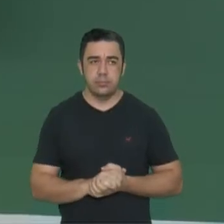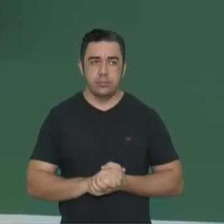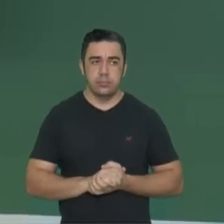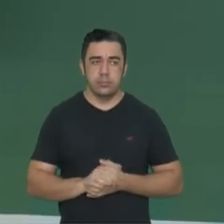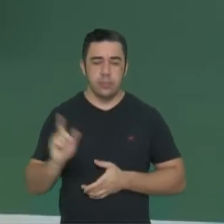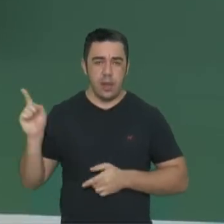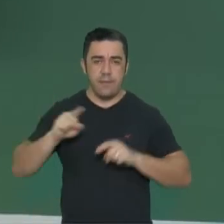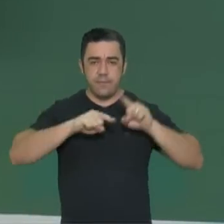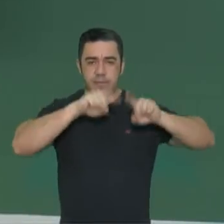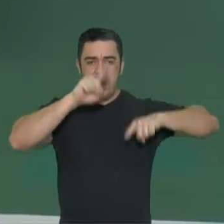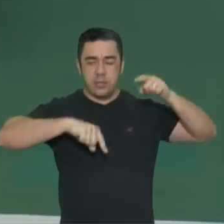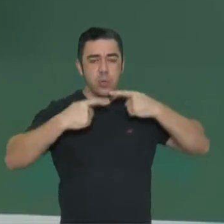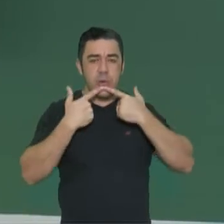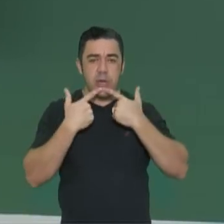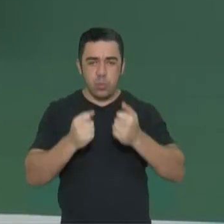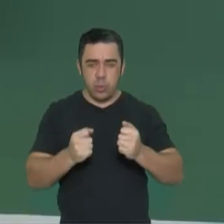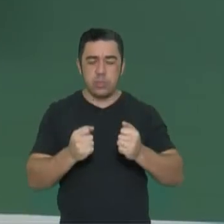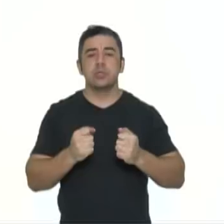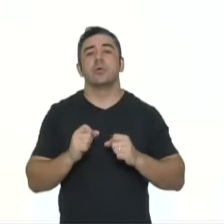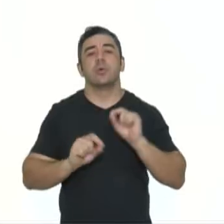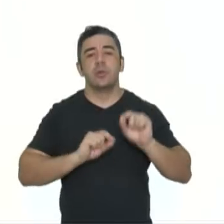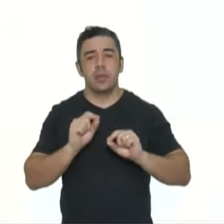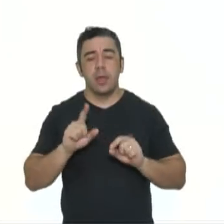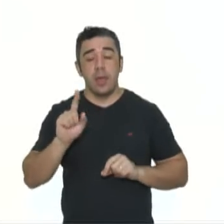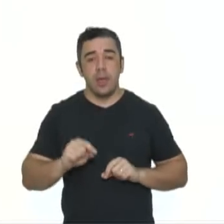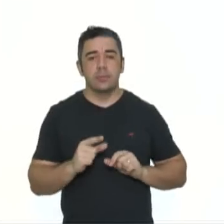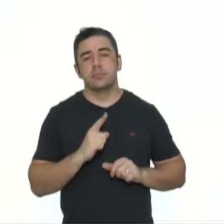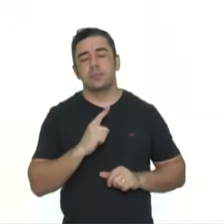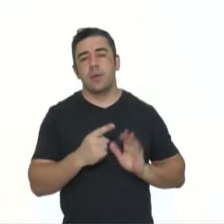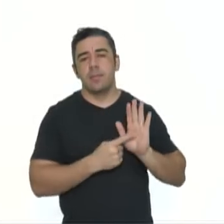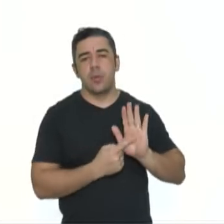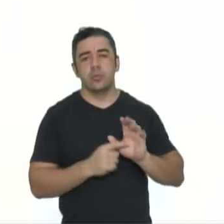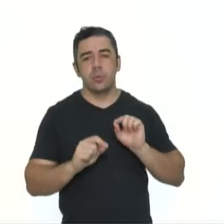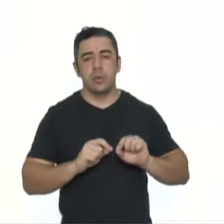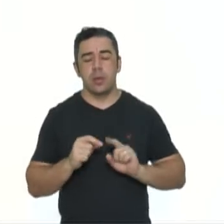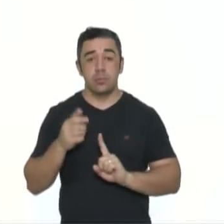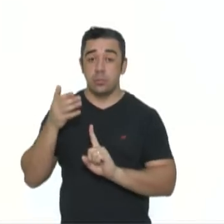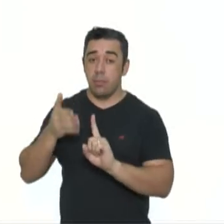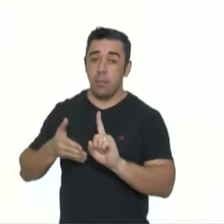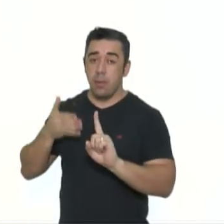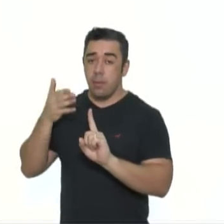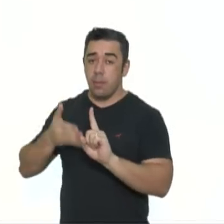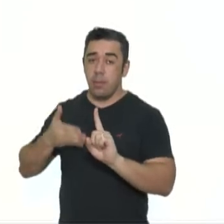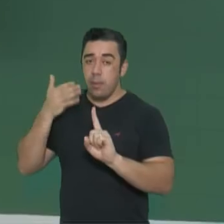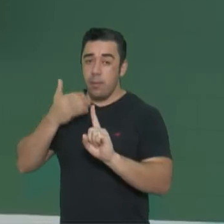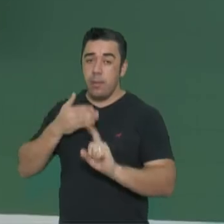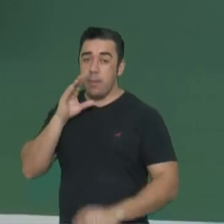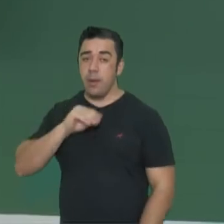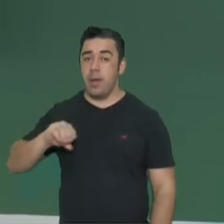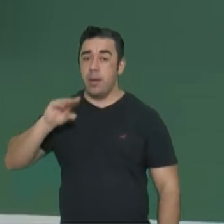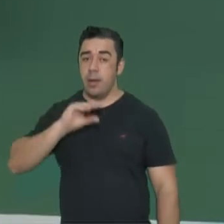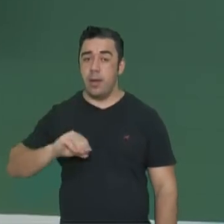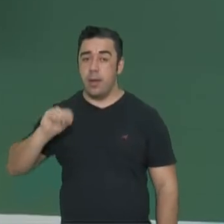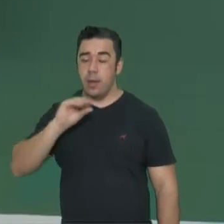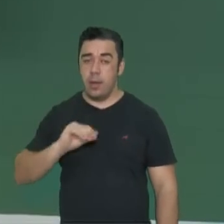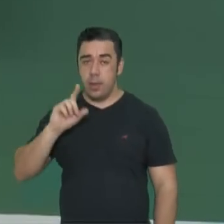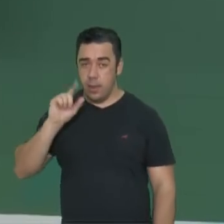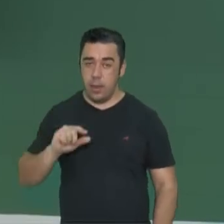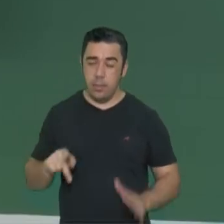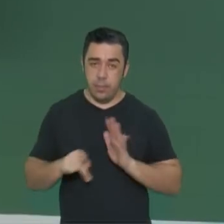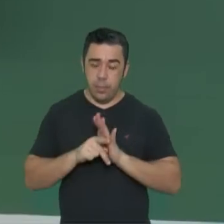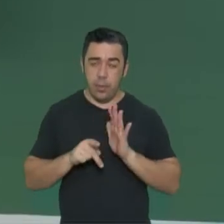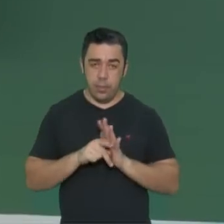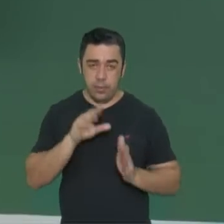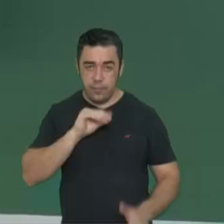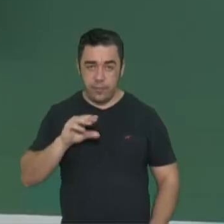Ó, variações linguísticas são expressas geralmente nos discursos orais, então as variações linguísticas, elas vêm dos discursos